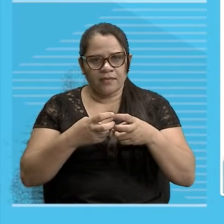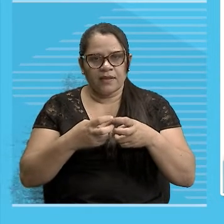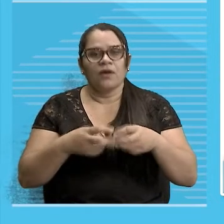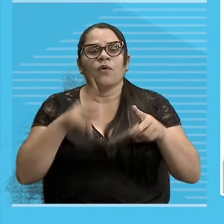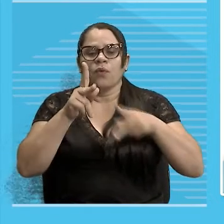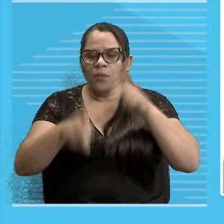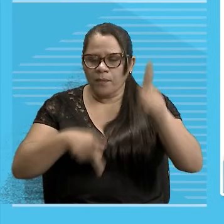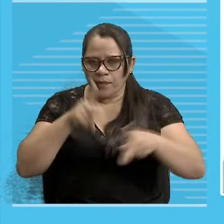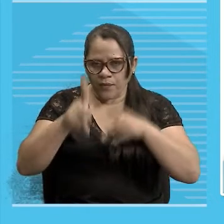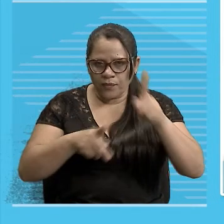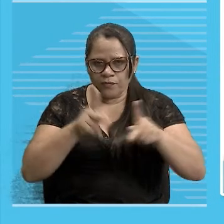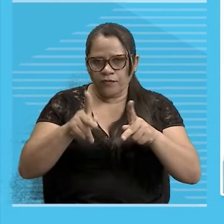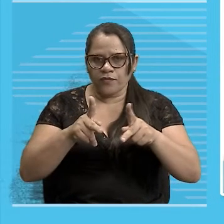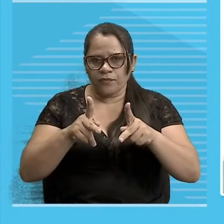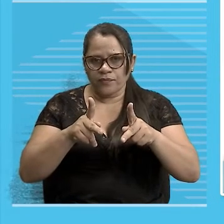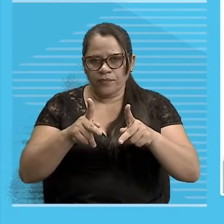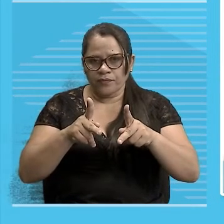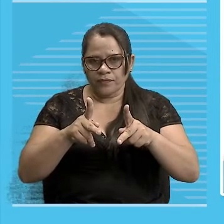O